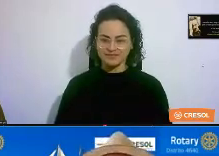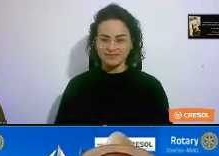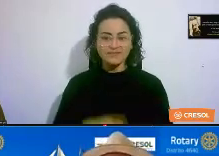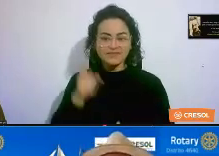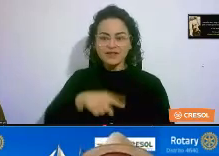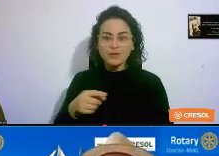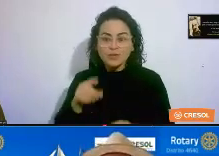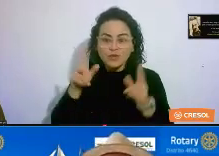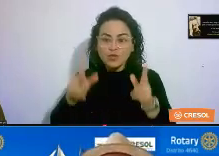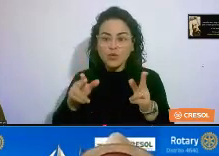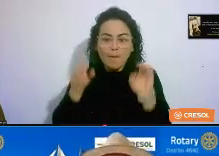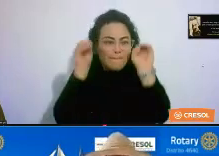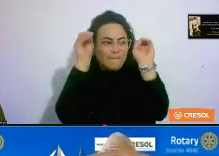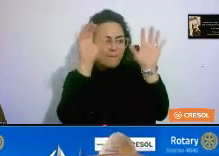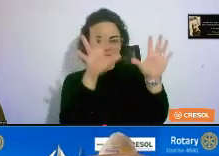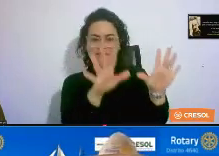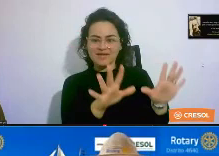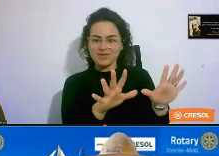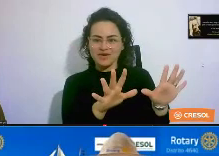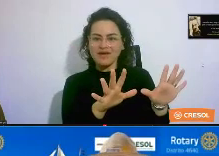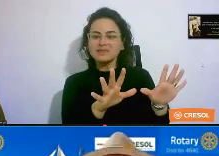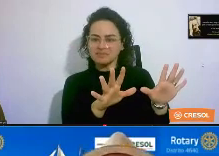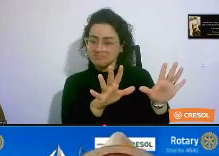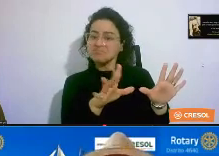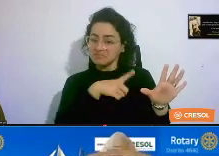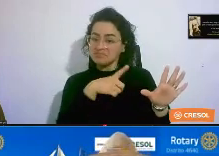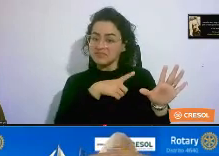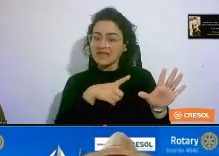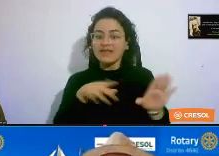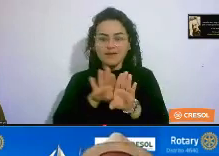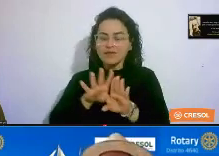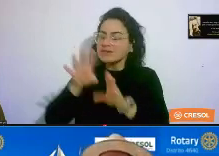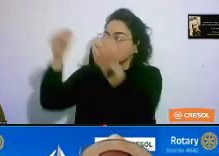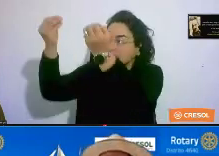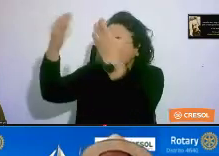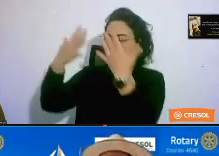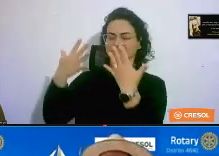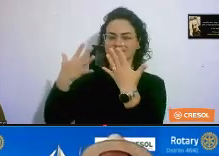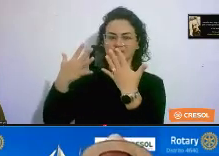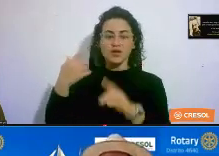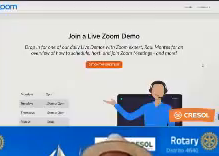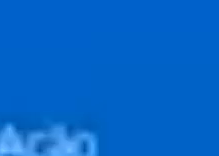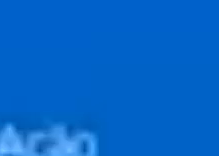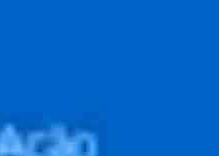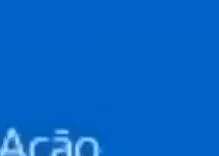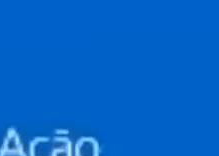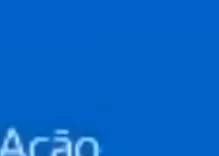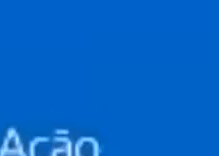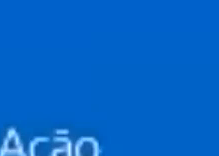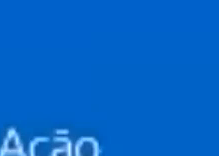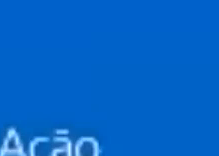para pessoas que recebem e uma bênção para pessoas que estão dando. Assim, eu quero terminar a